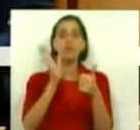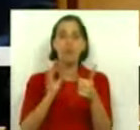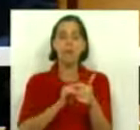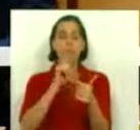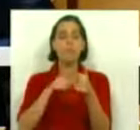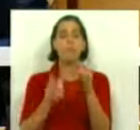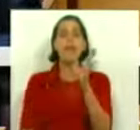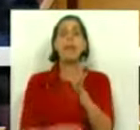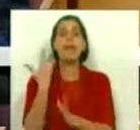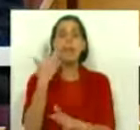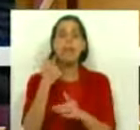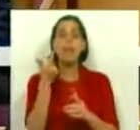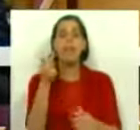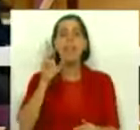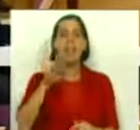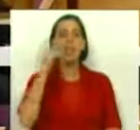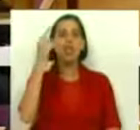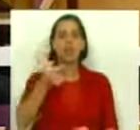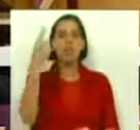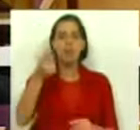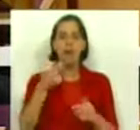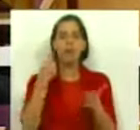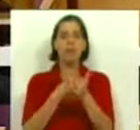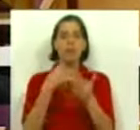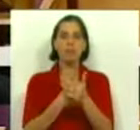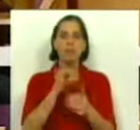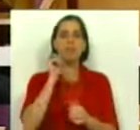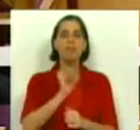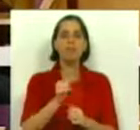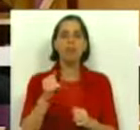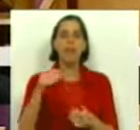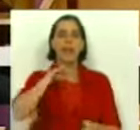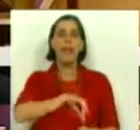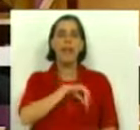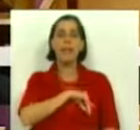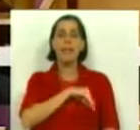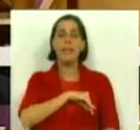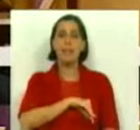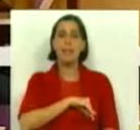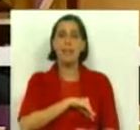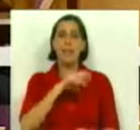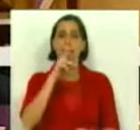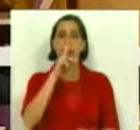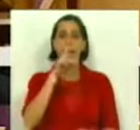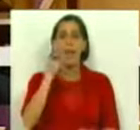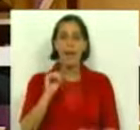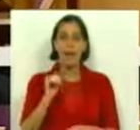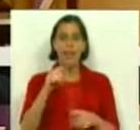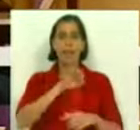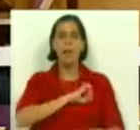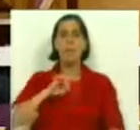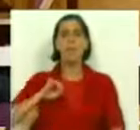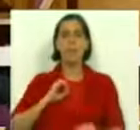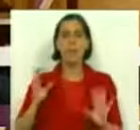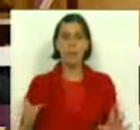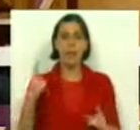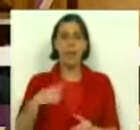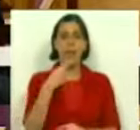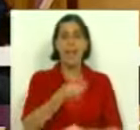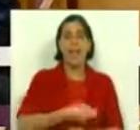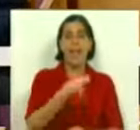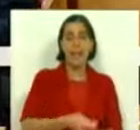tocada, a criação de uma taxa especial de tributação dos rendimentos em IRS dos proprietários que